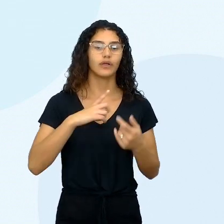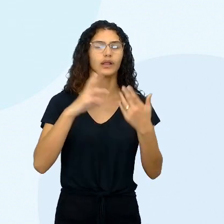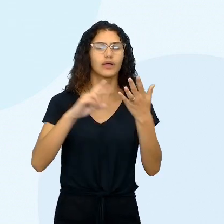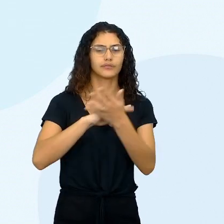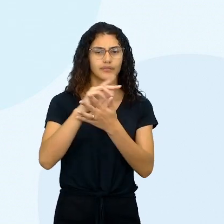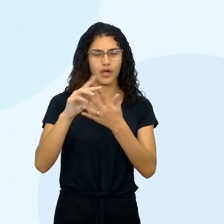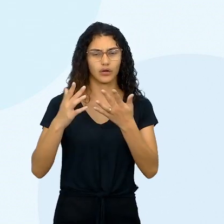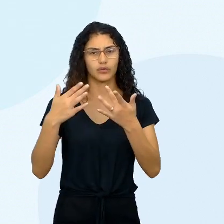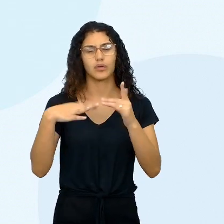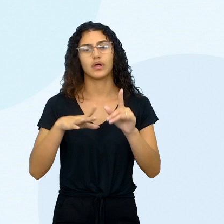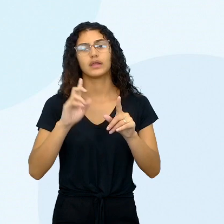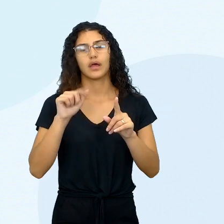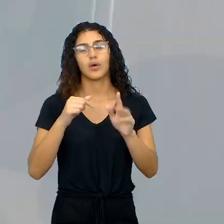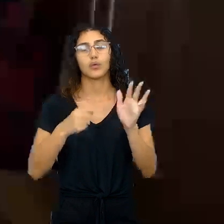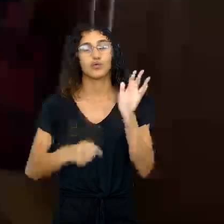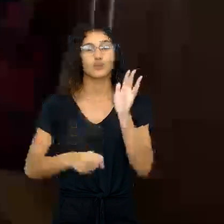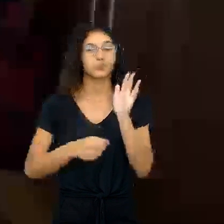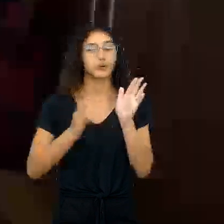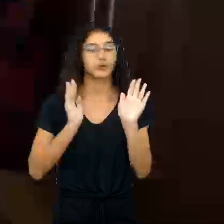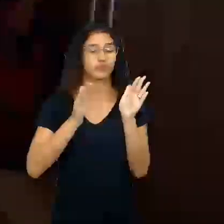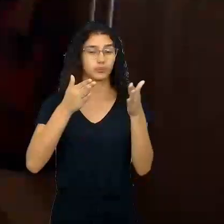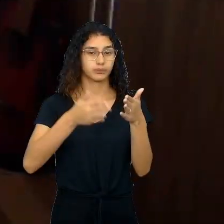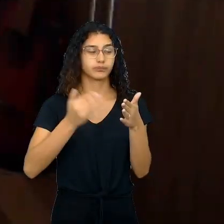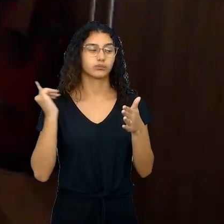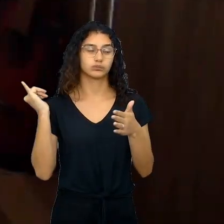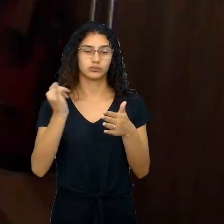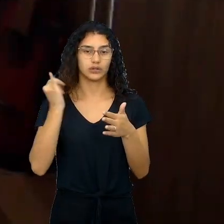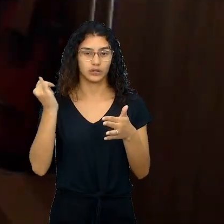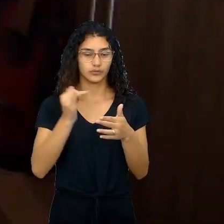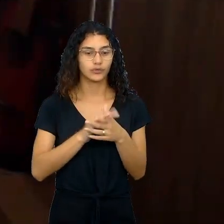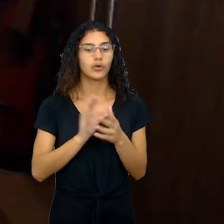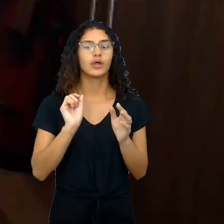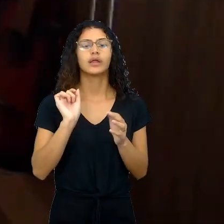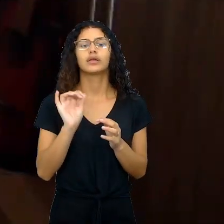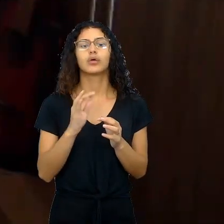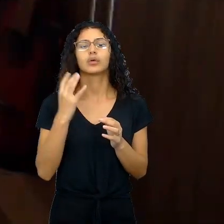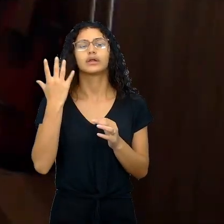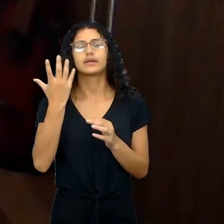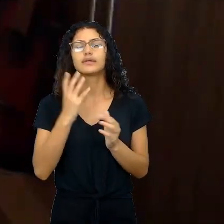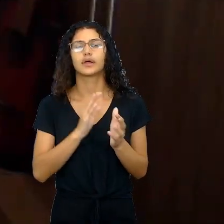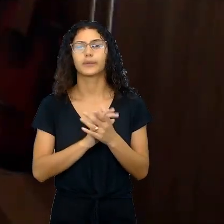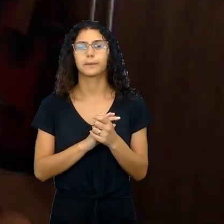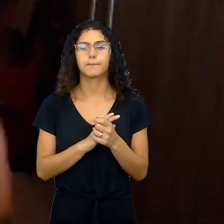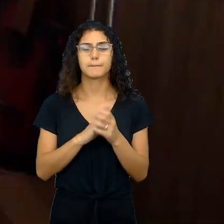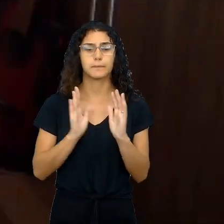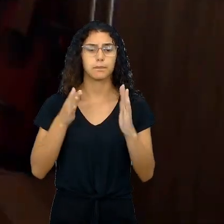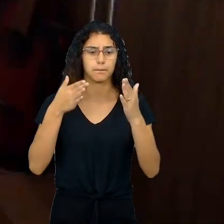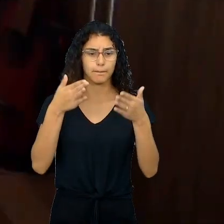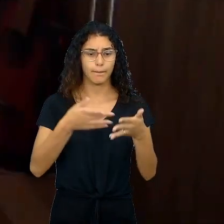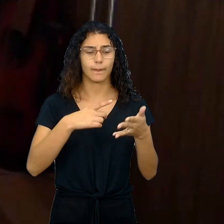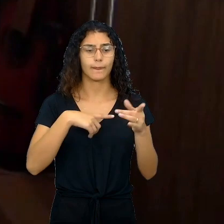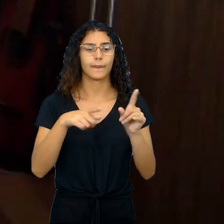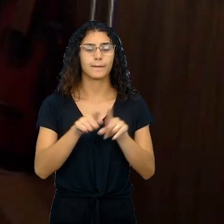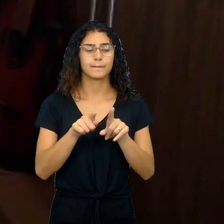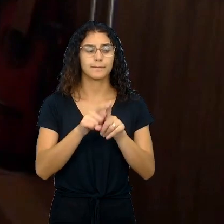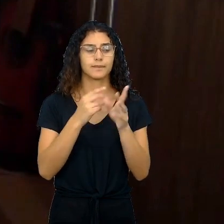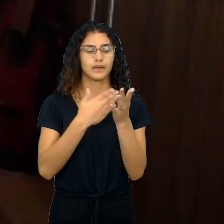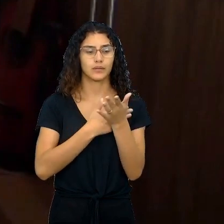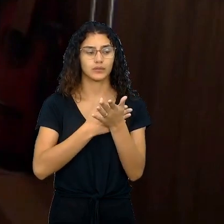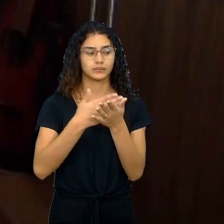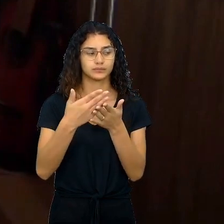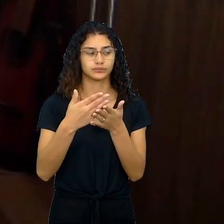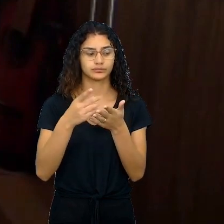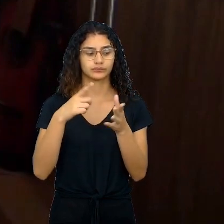outros, mas esses são os principais. E aí o que tem acontecido, especialmente a partir do